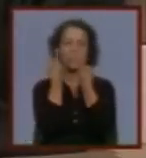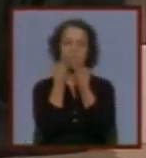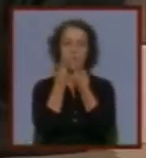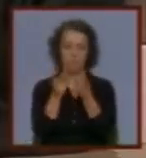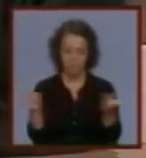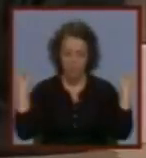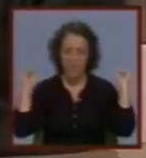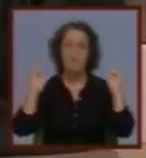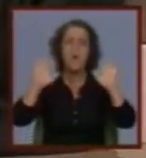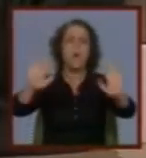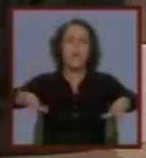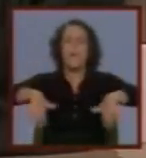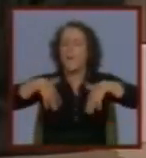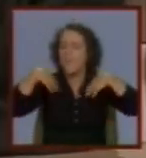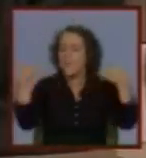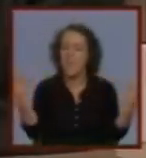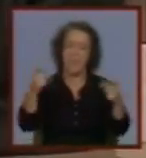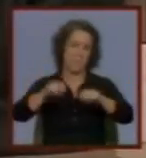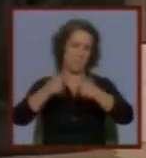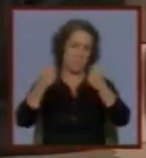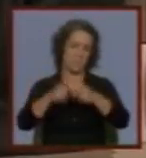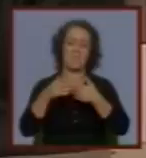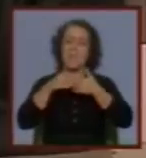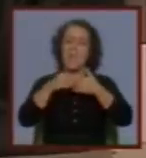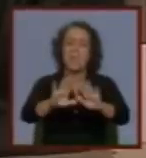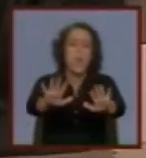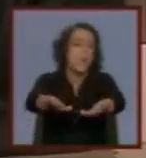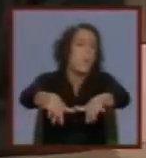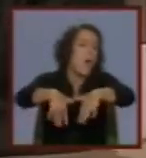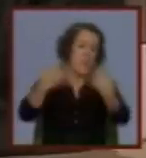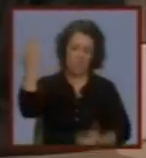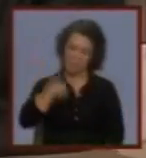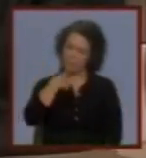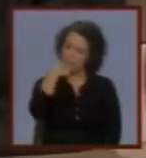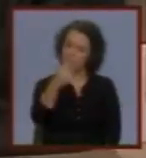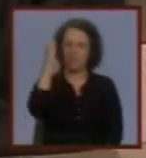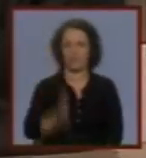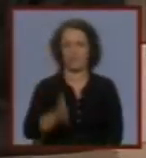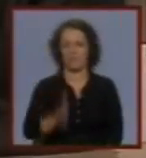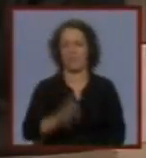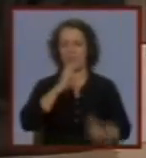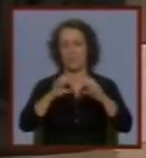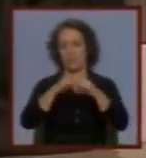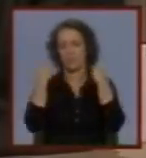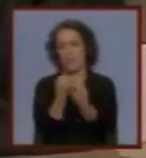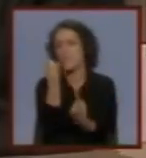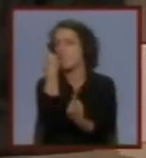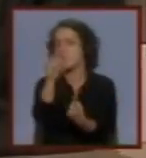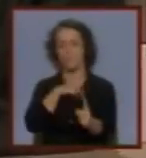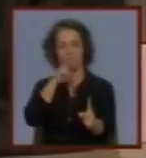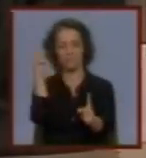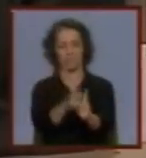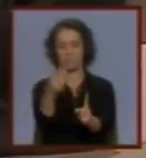debater com qualquer líder de qualquer partido político início oportunamente ao órgão de comunicação social o